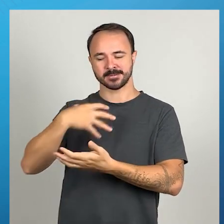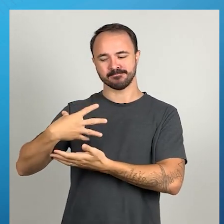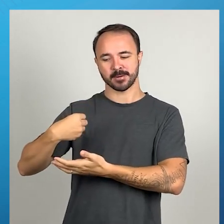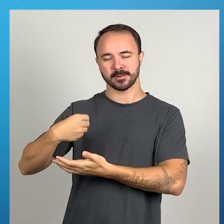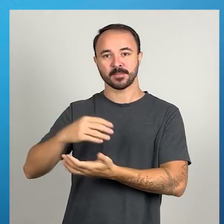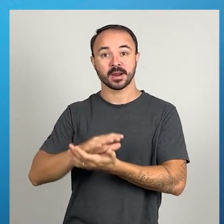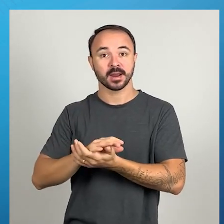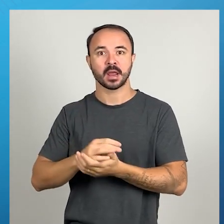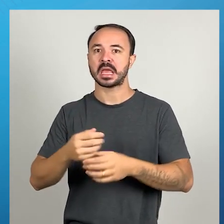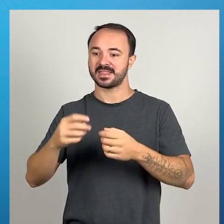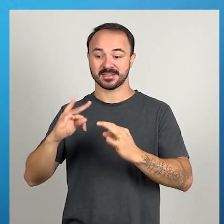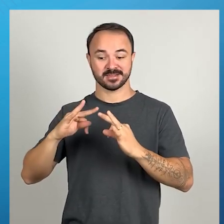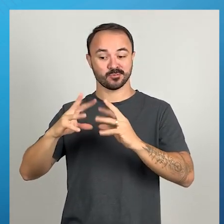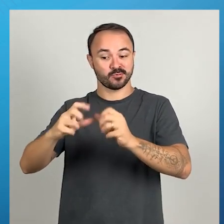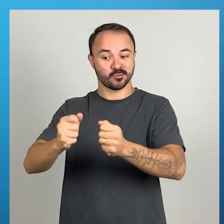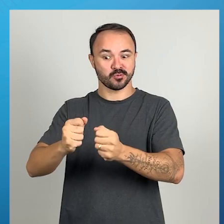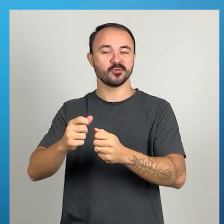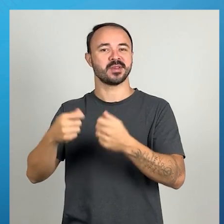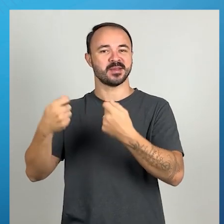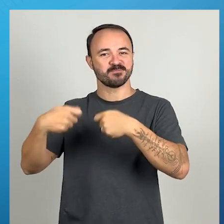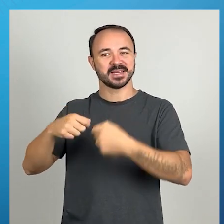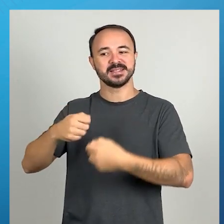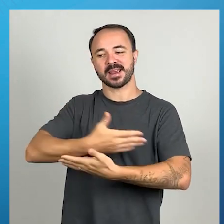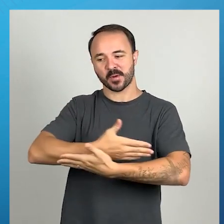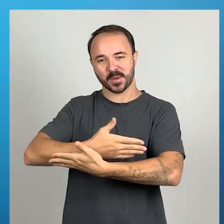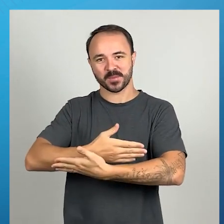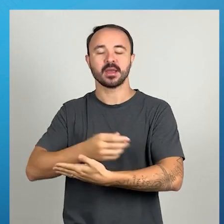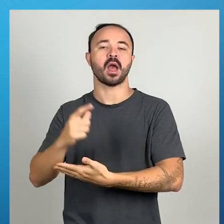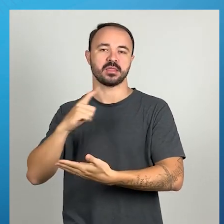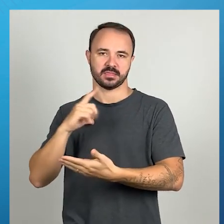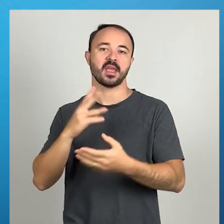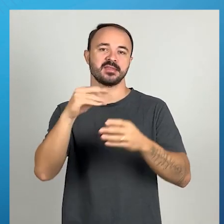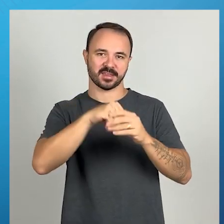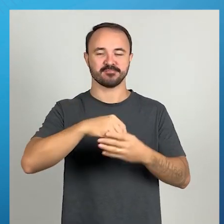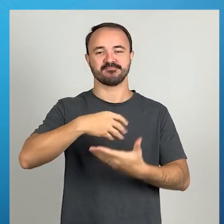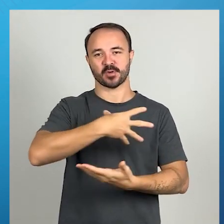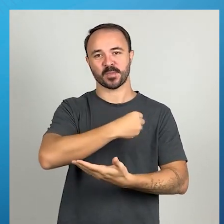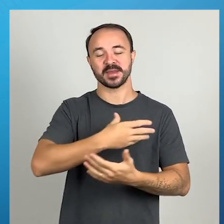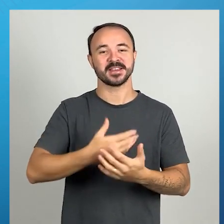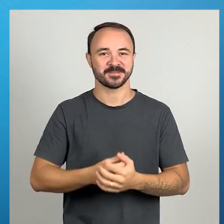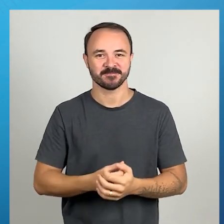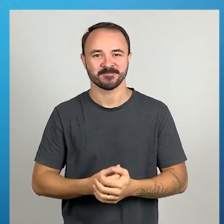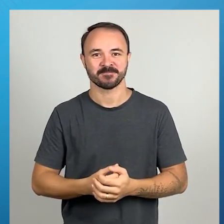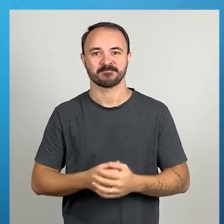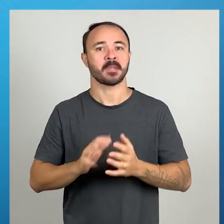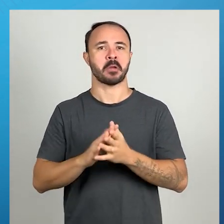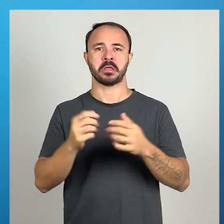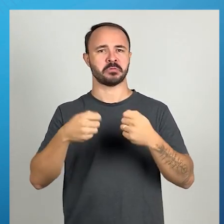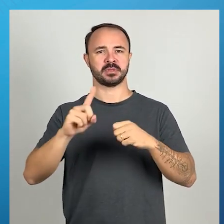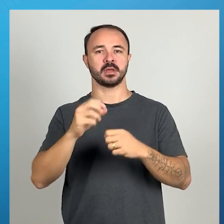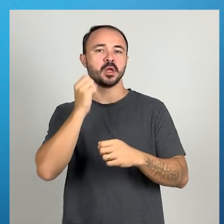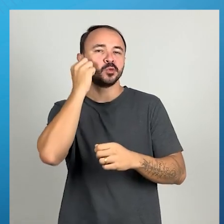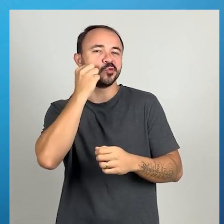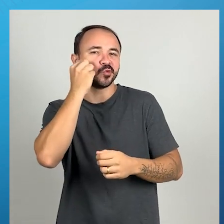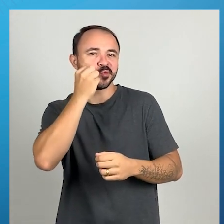de vida. Quando recebe só leite materno, não precisa consumir chá, sucos ou água. O leite materno já contém a